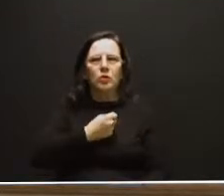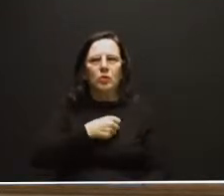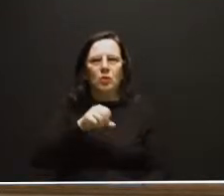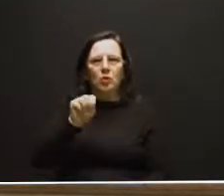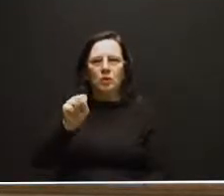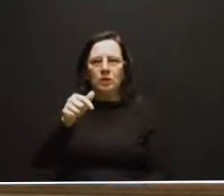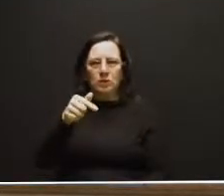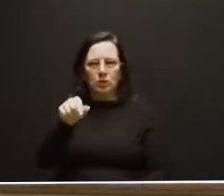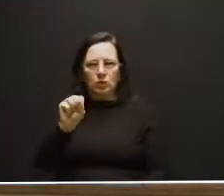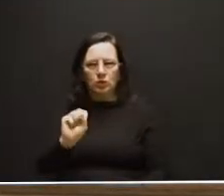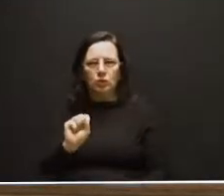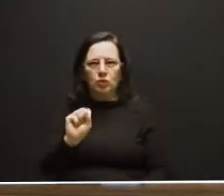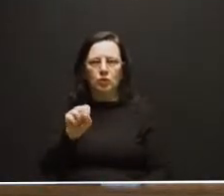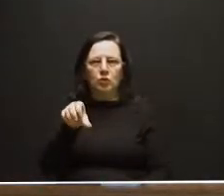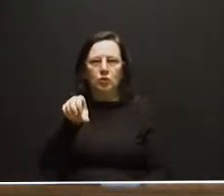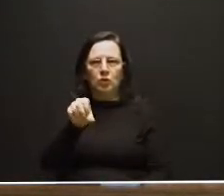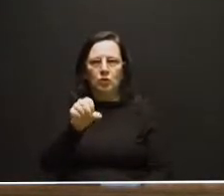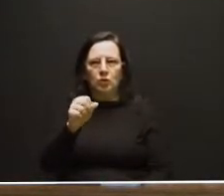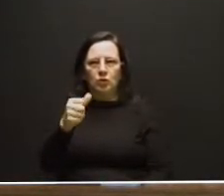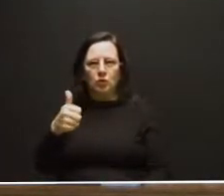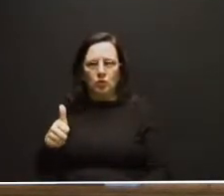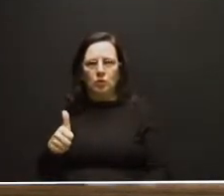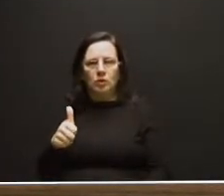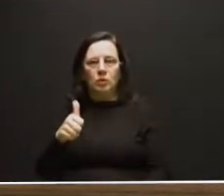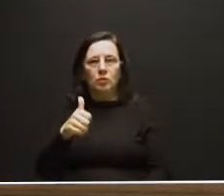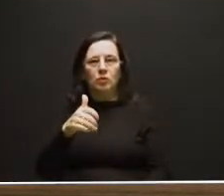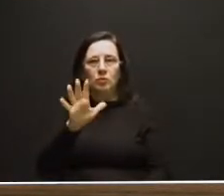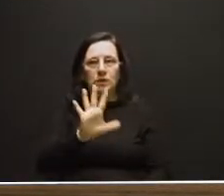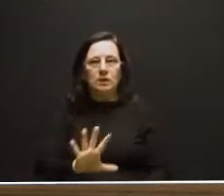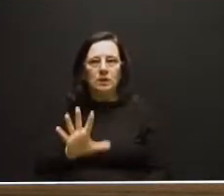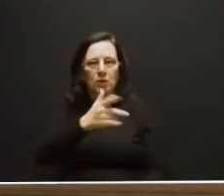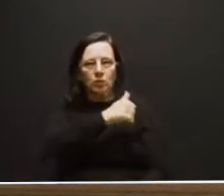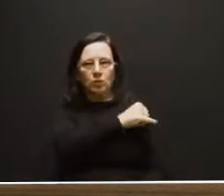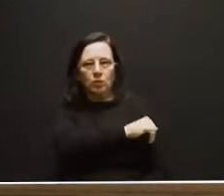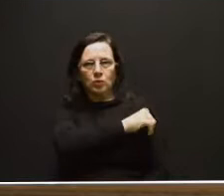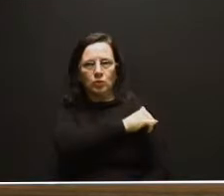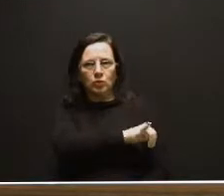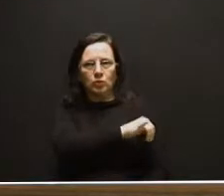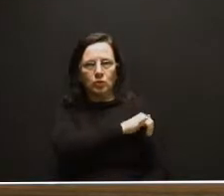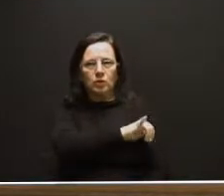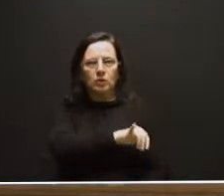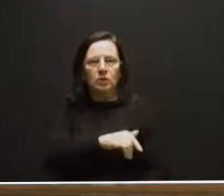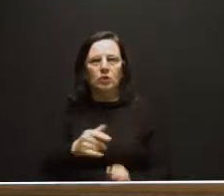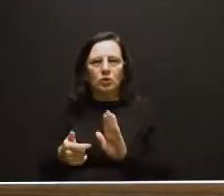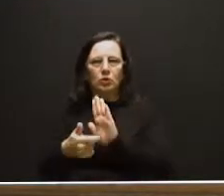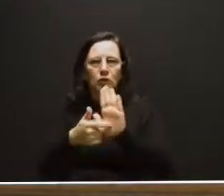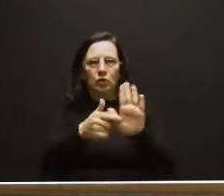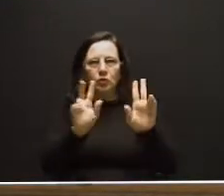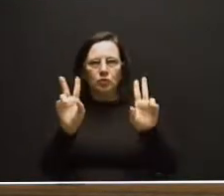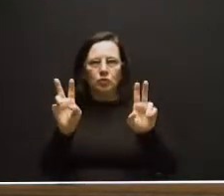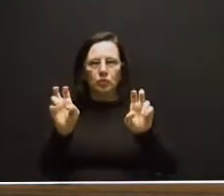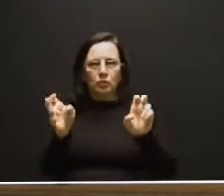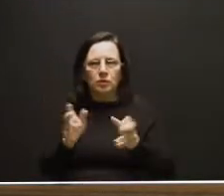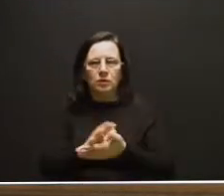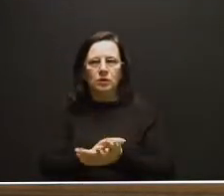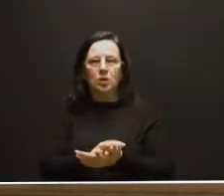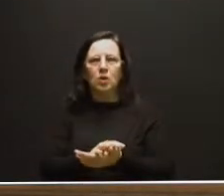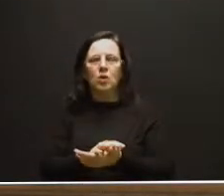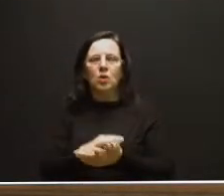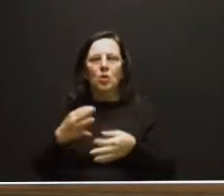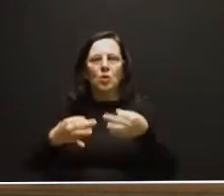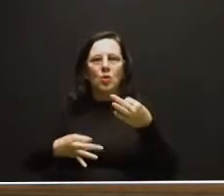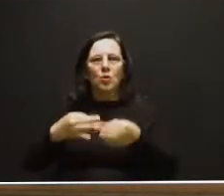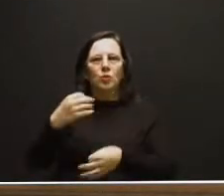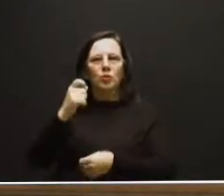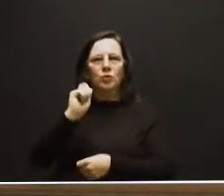78 ponto dos 911 do estado do rio de janeiro manifestou se nos seguintes termos o supremo tribunal federal